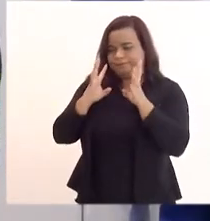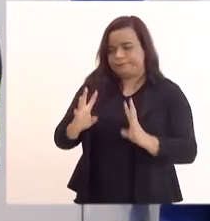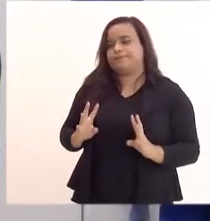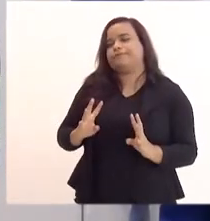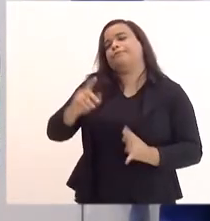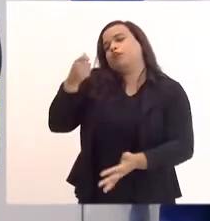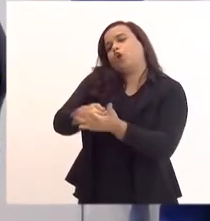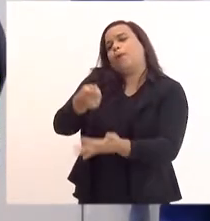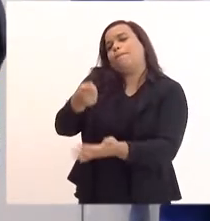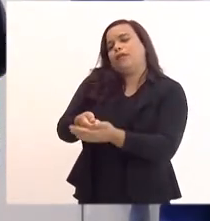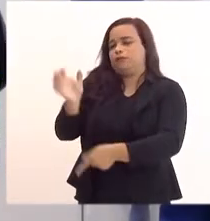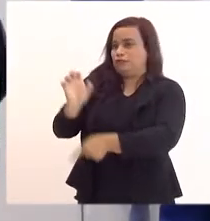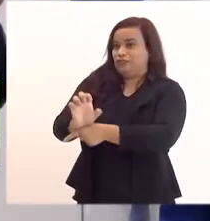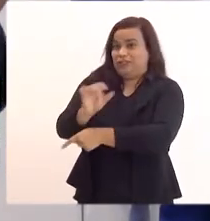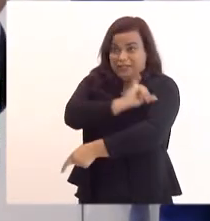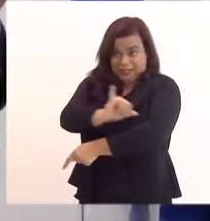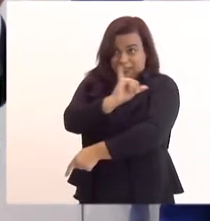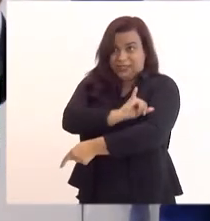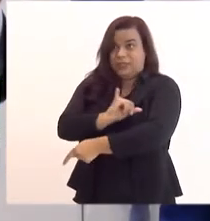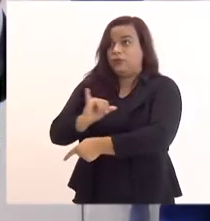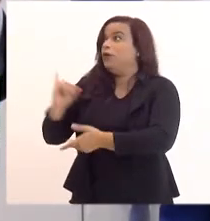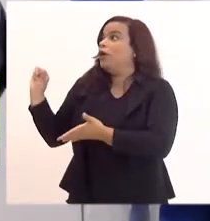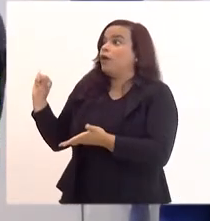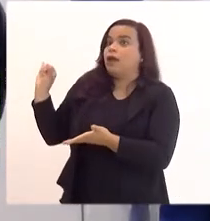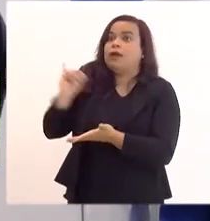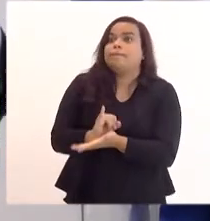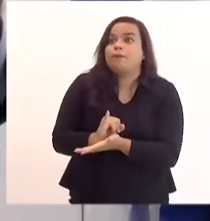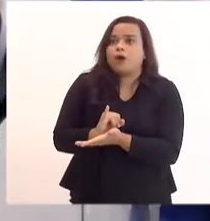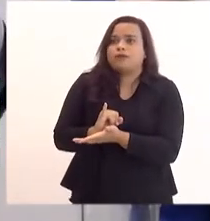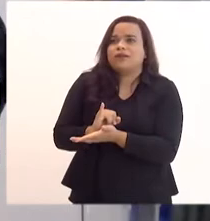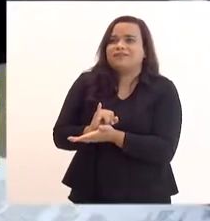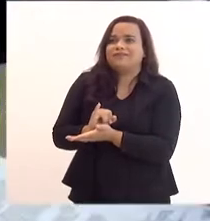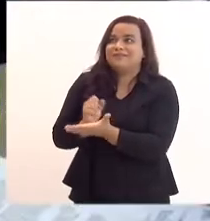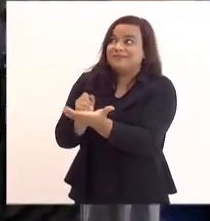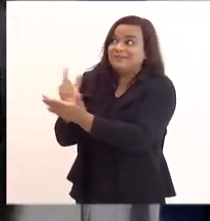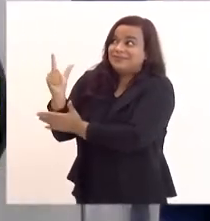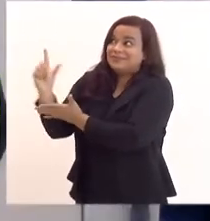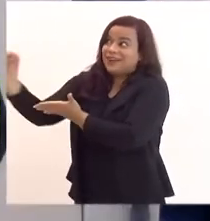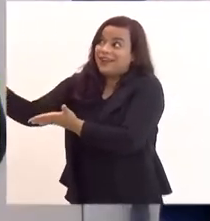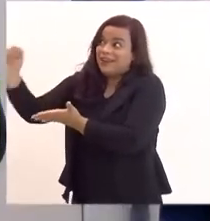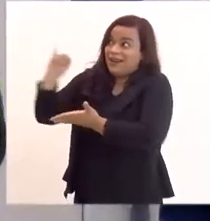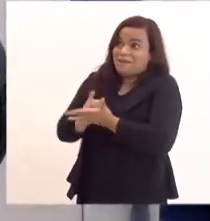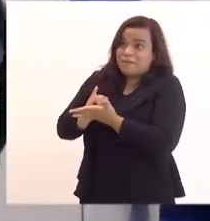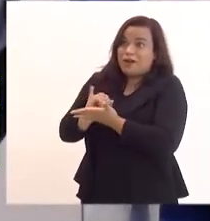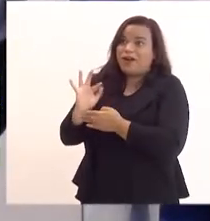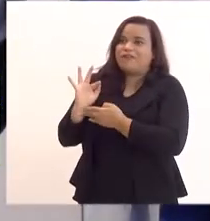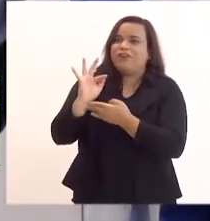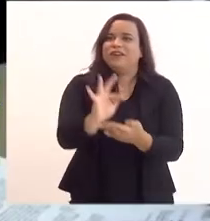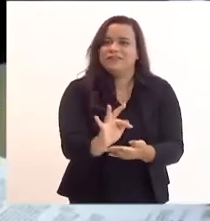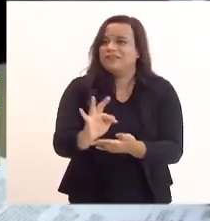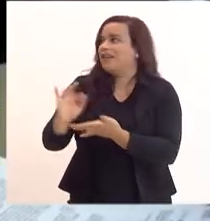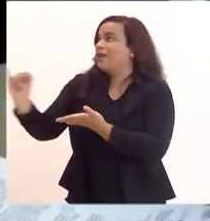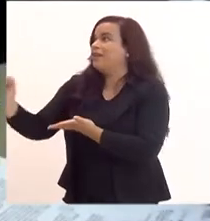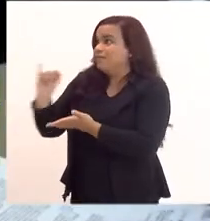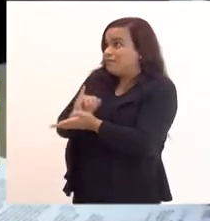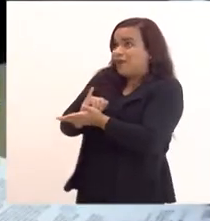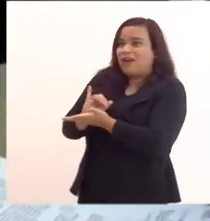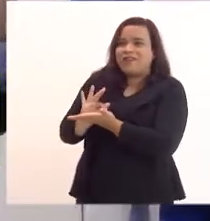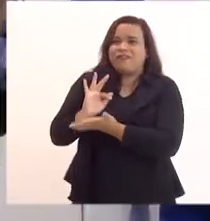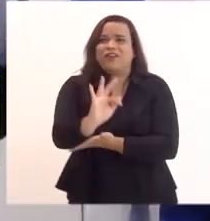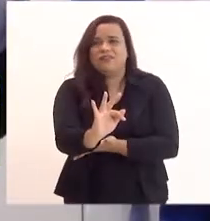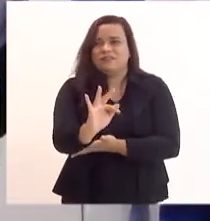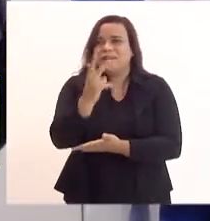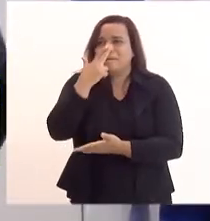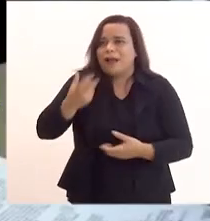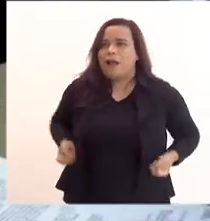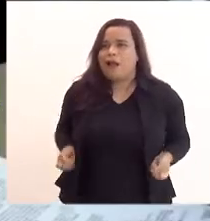importar para fornecer. Ou seja, eu imponho um gasto ao Estado do Rio de Janeiro, eu obrigo o Estado do Rio de Janeiro... Não, mas isso é outra coisa, eu entendi. Não, então, mas